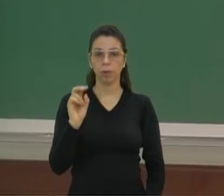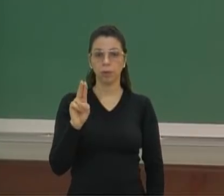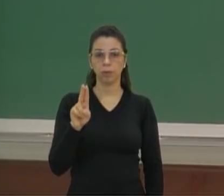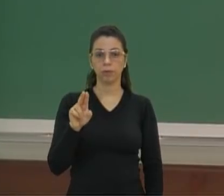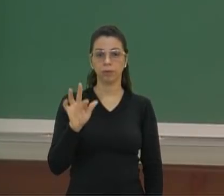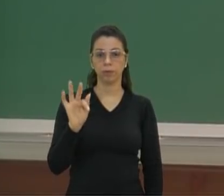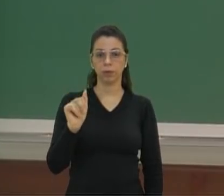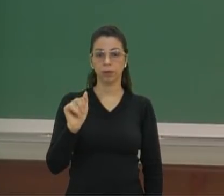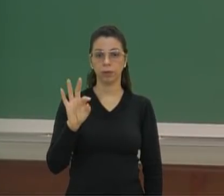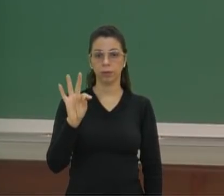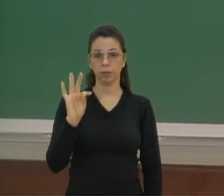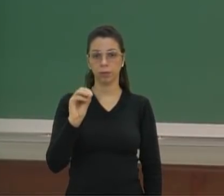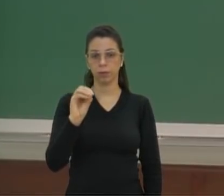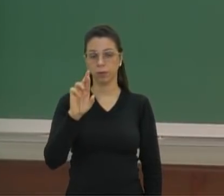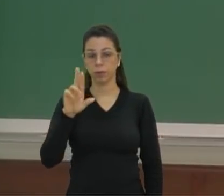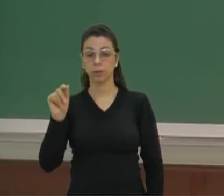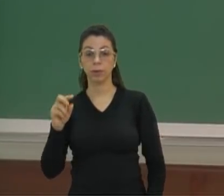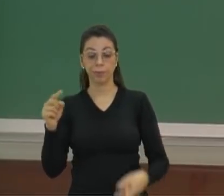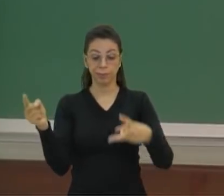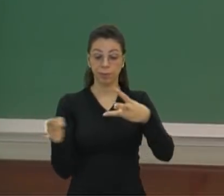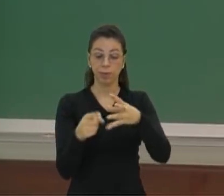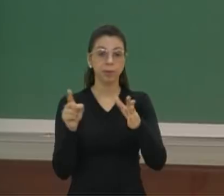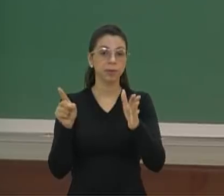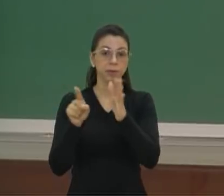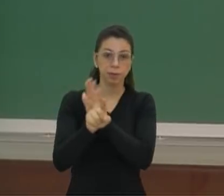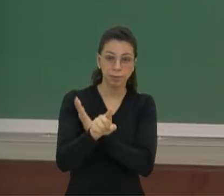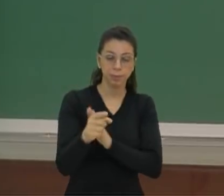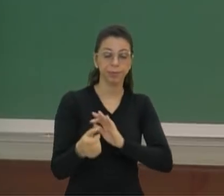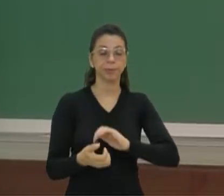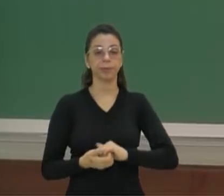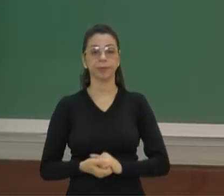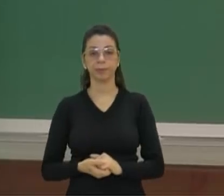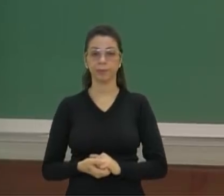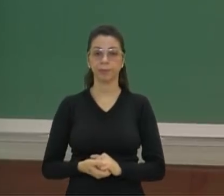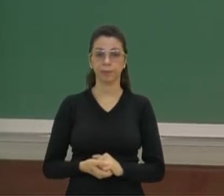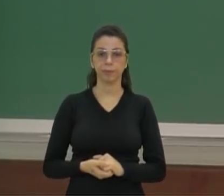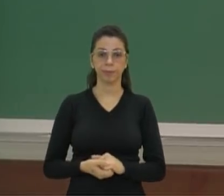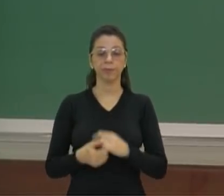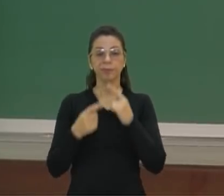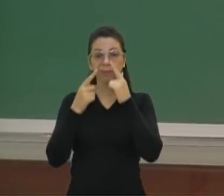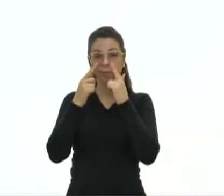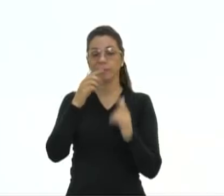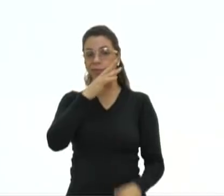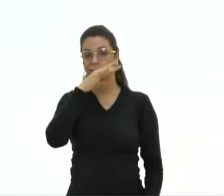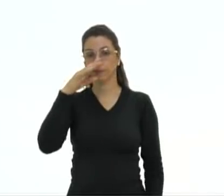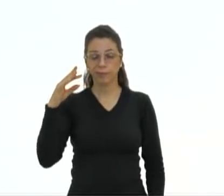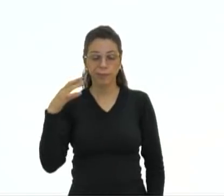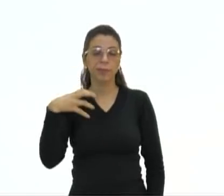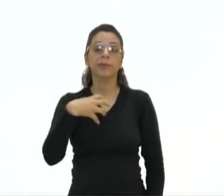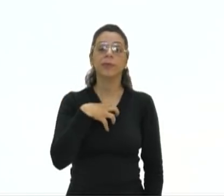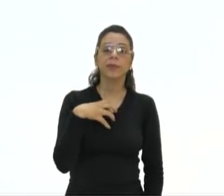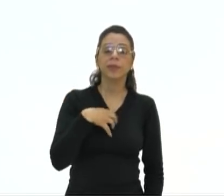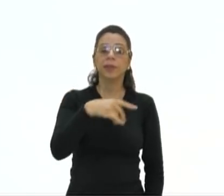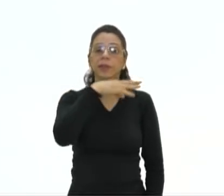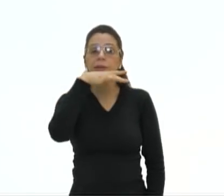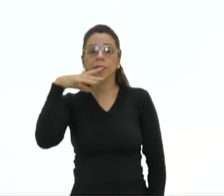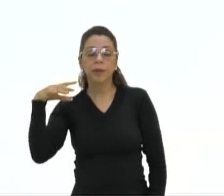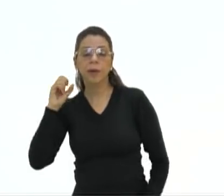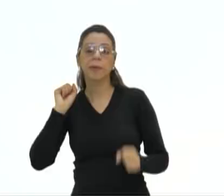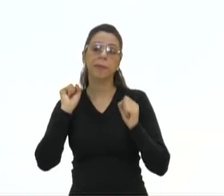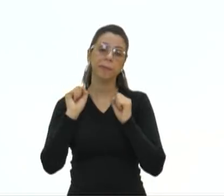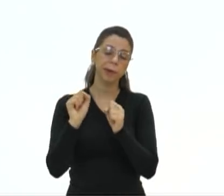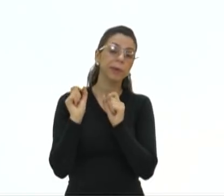a gente vai para o nosso terceiro e último quiz de hoje, que a gente vai falar sobre quem? O olfato. O sentido do olfato é